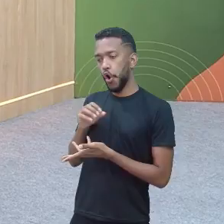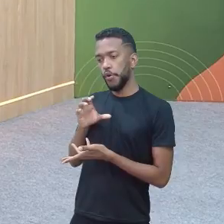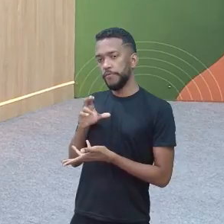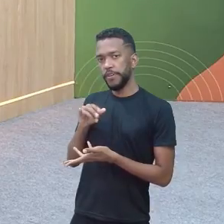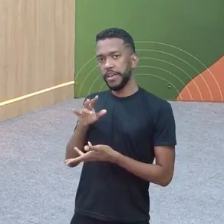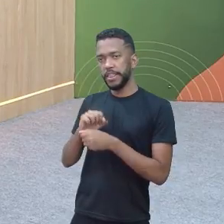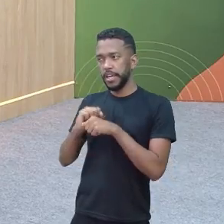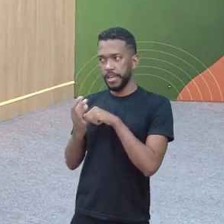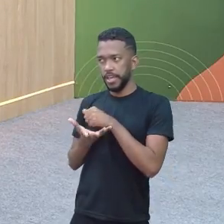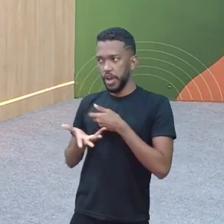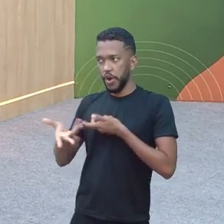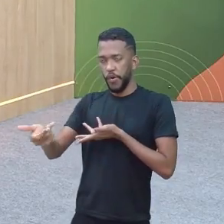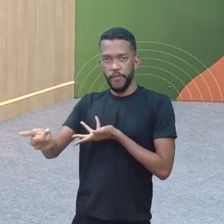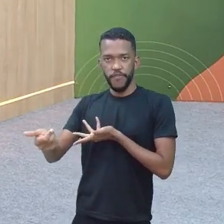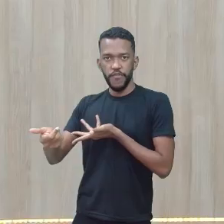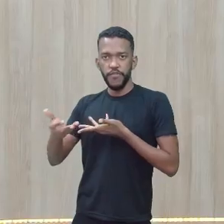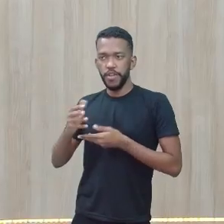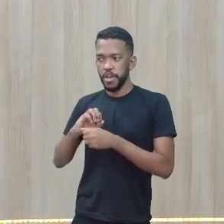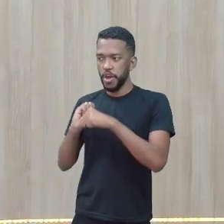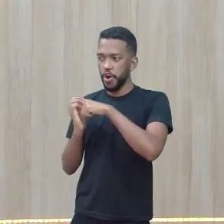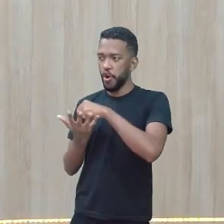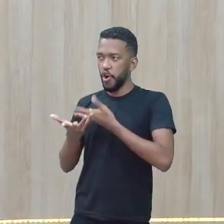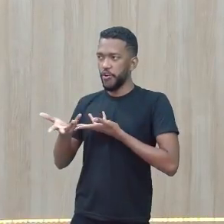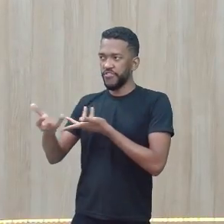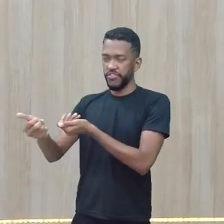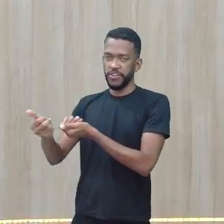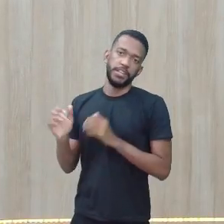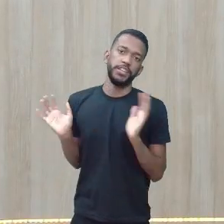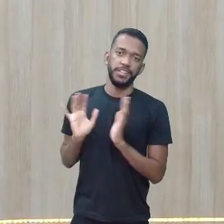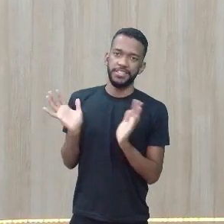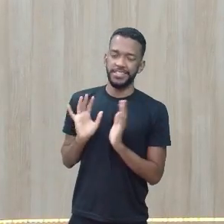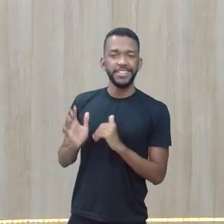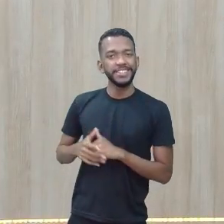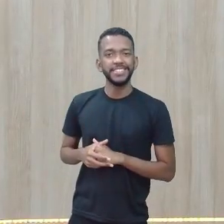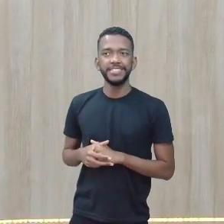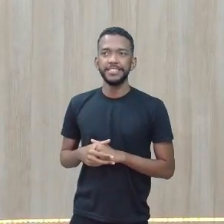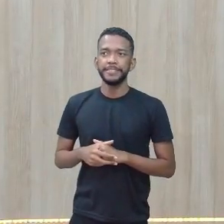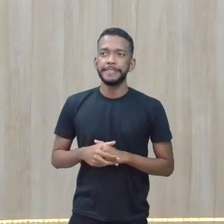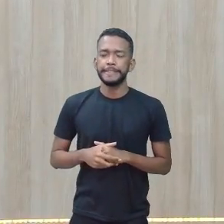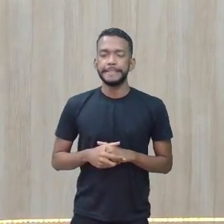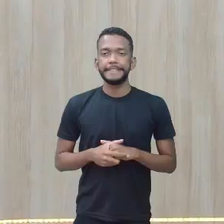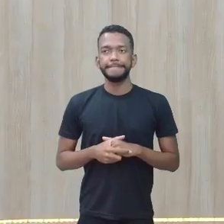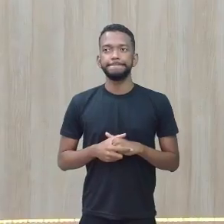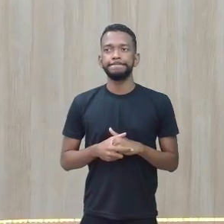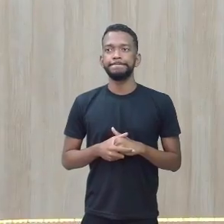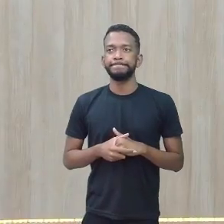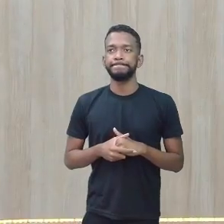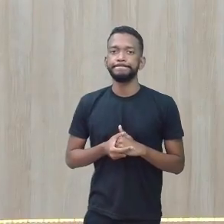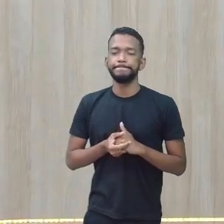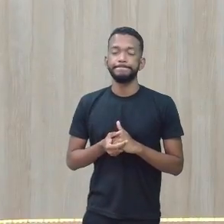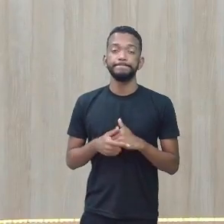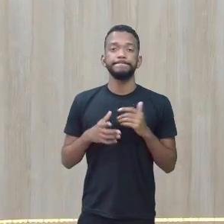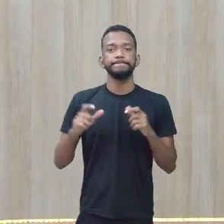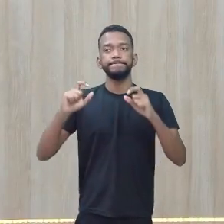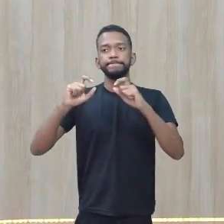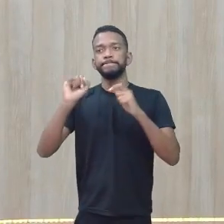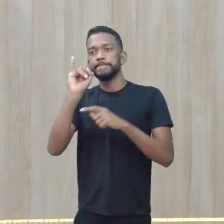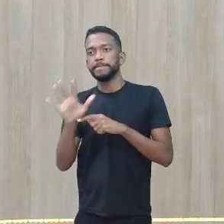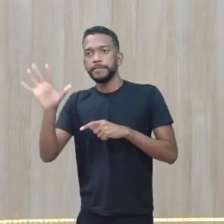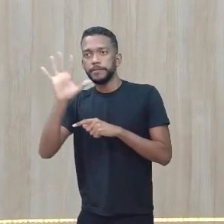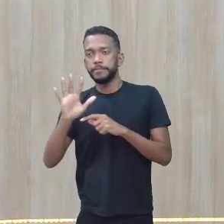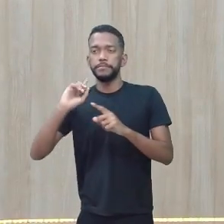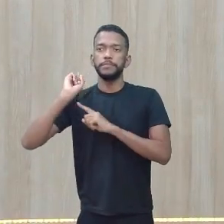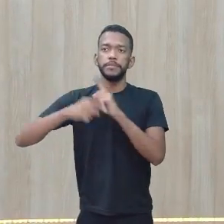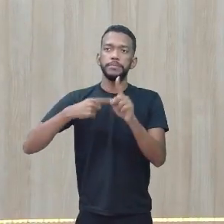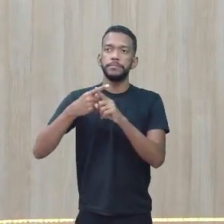festa. Então, a gente tem aqui uma relação muito importante da imagem e da linguagem. Aqui